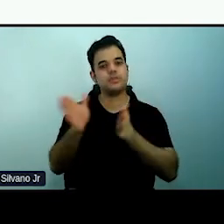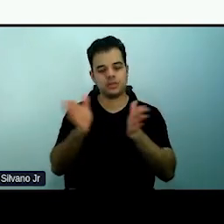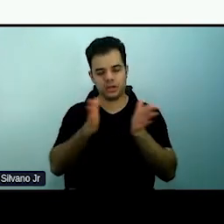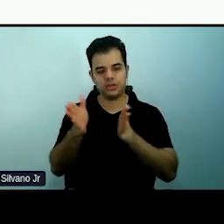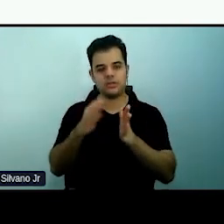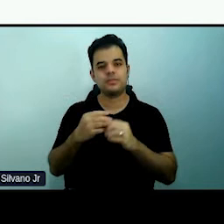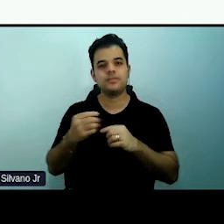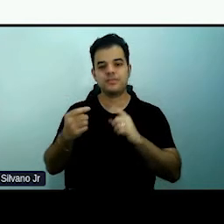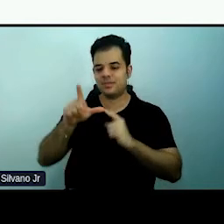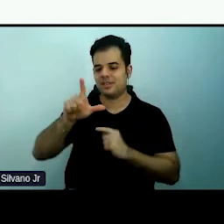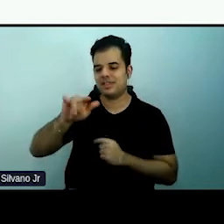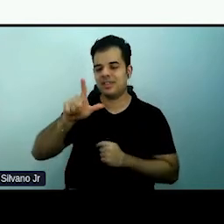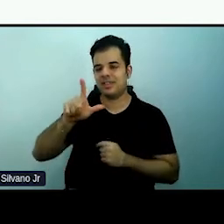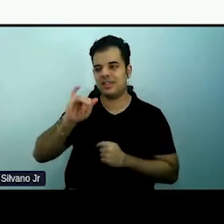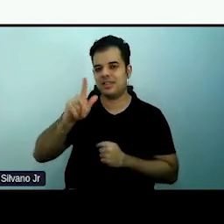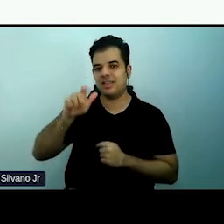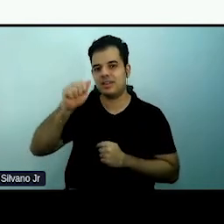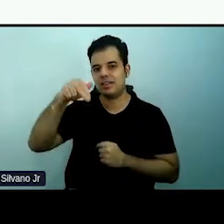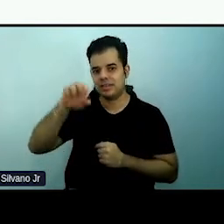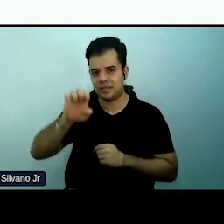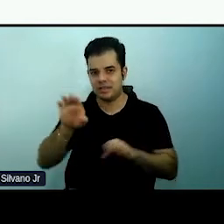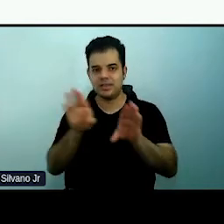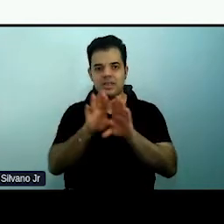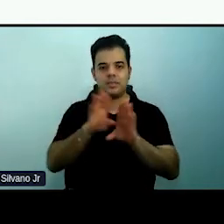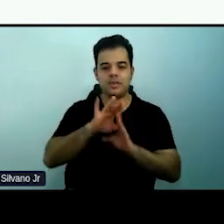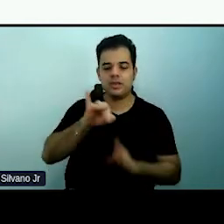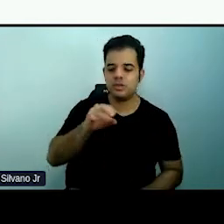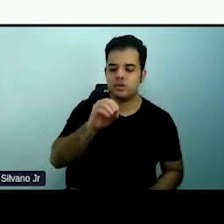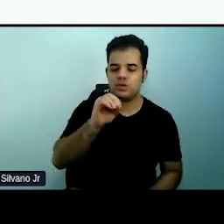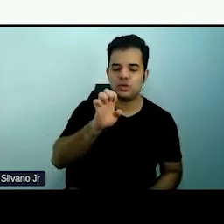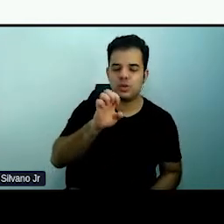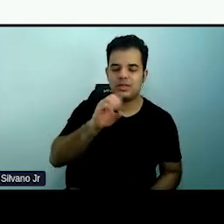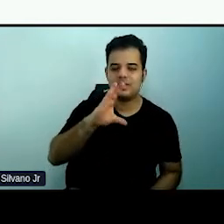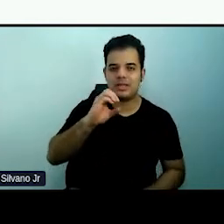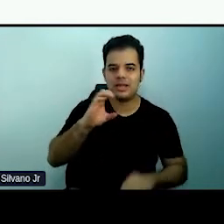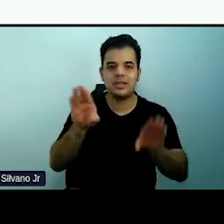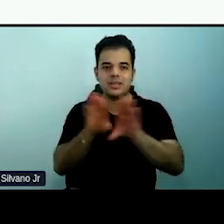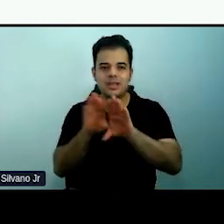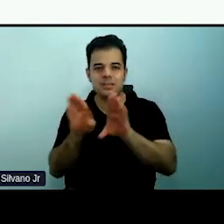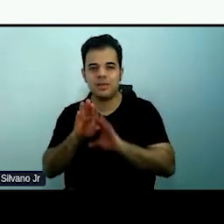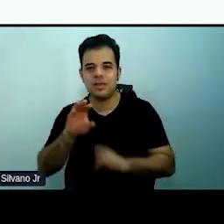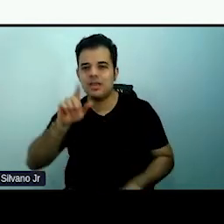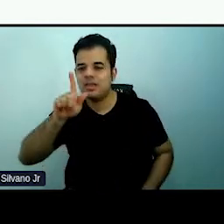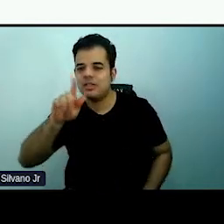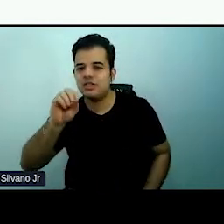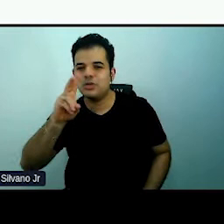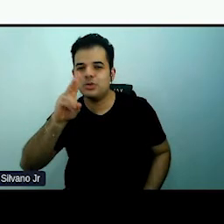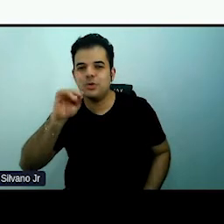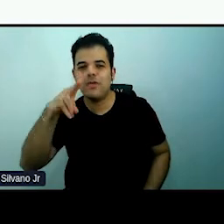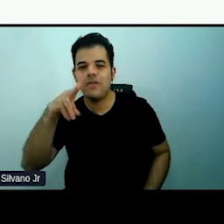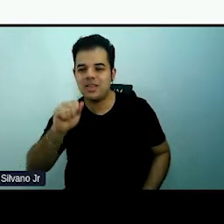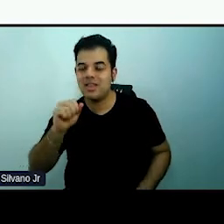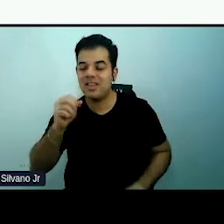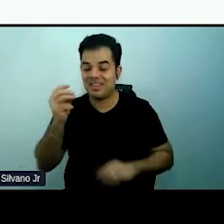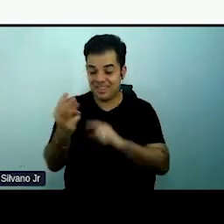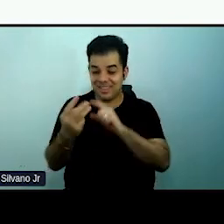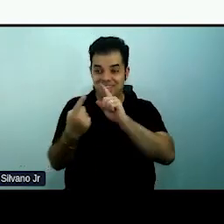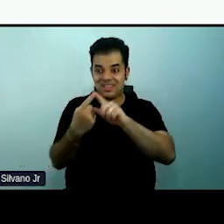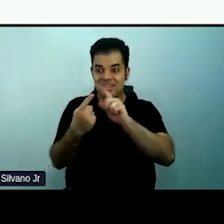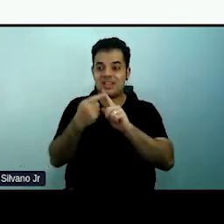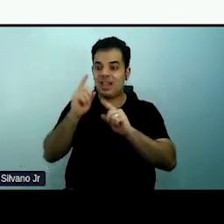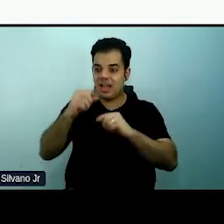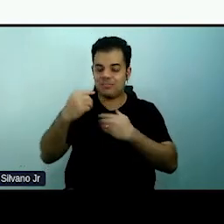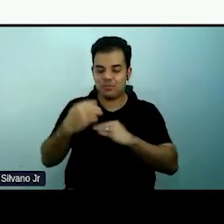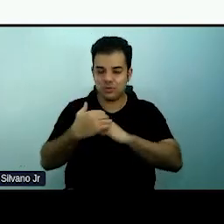a Liliane, a Joyce Rocha e o Giovanni Bertotti, o cara que me trouxe para o mundo da acessibilidade digital.